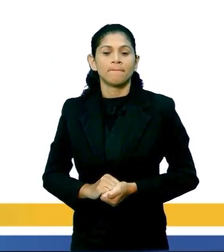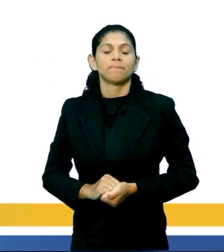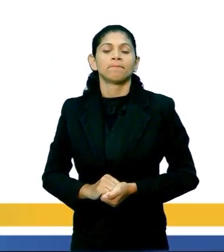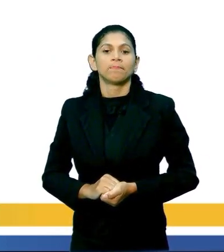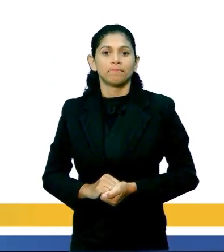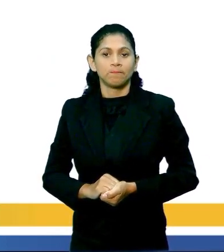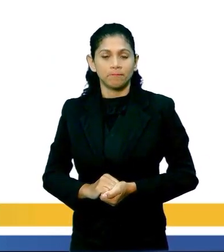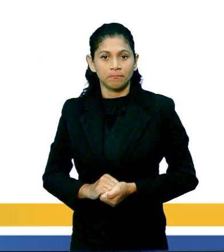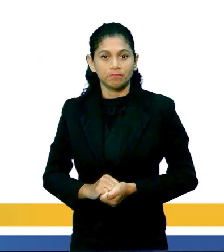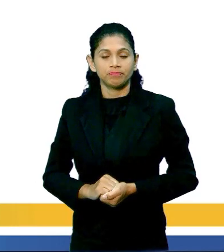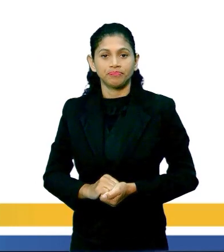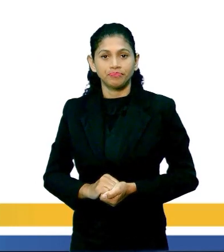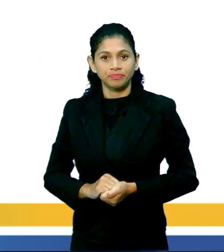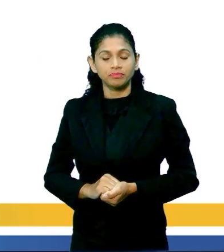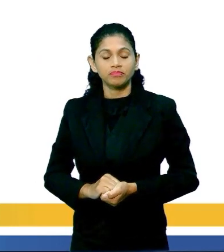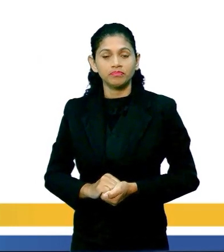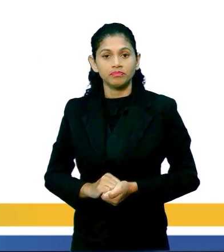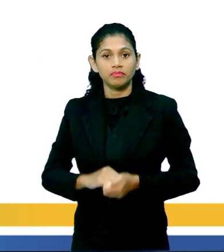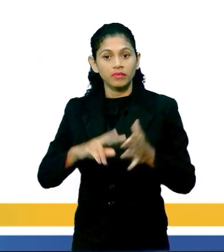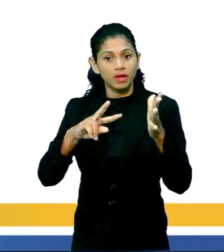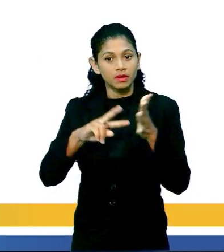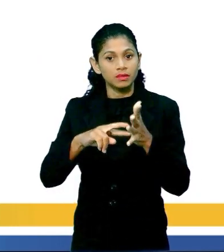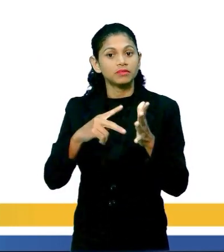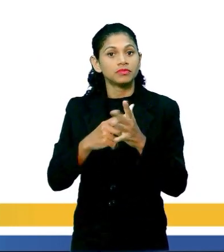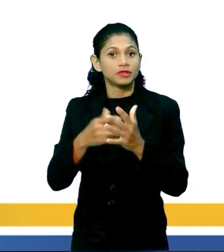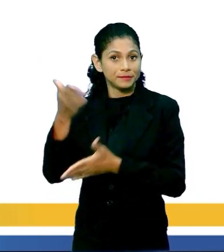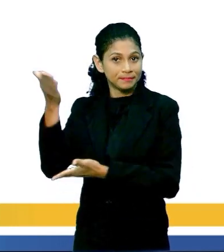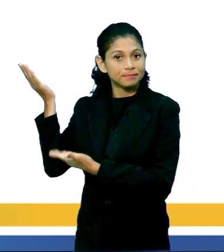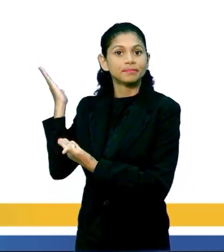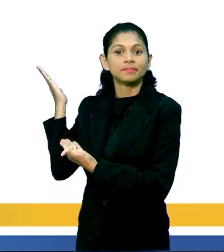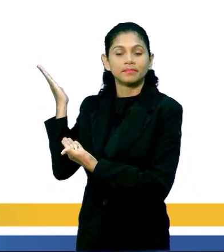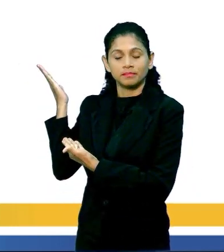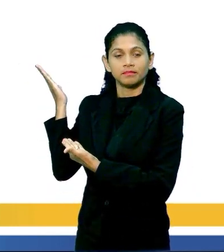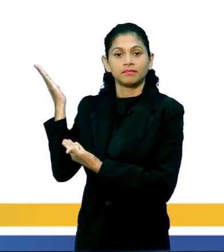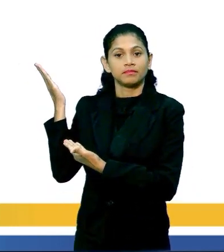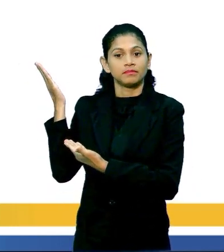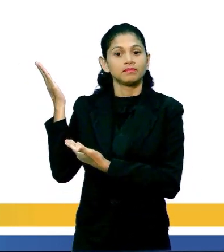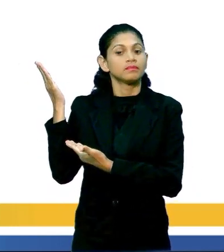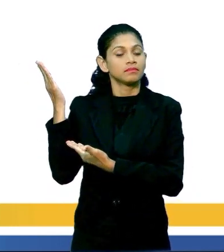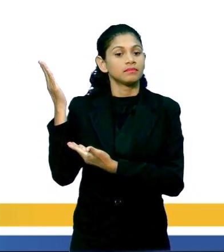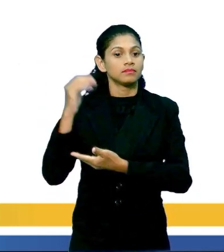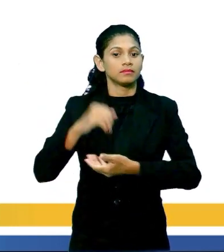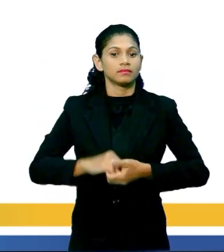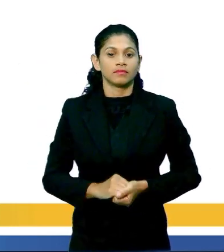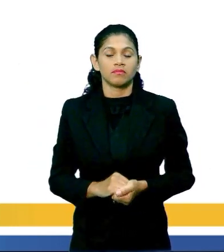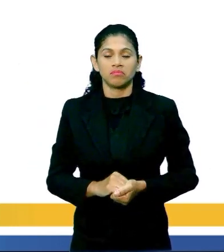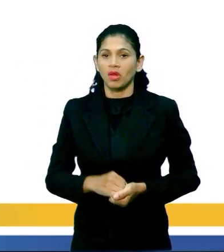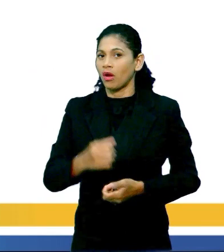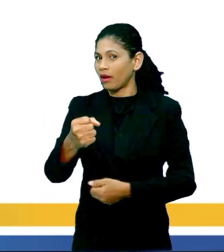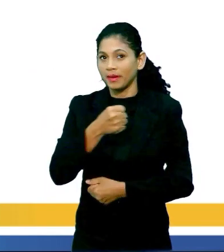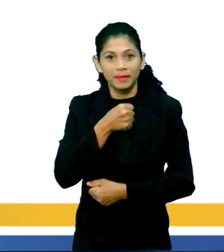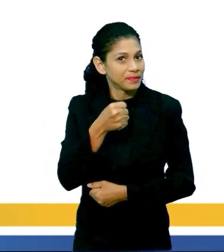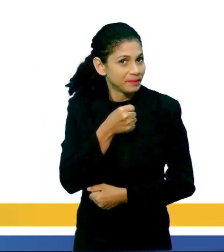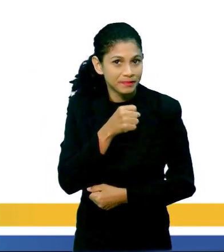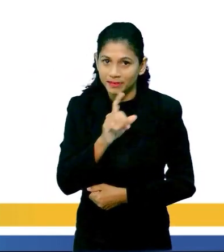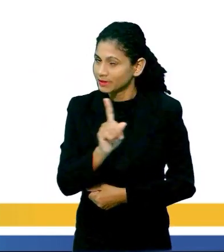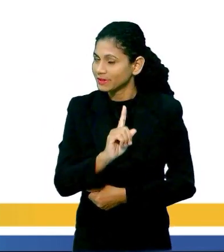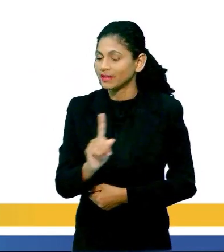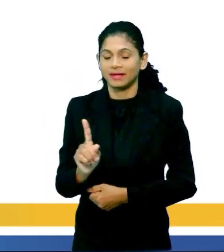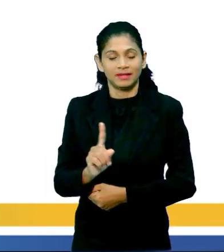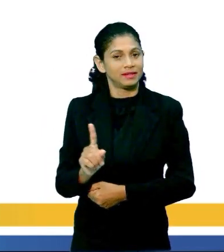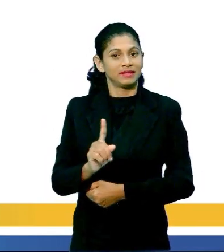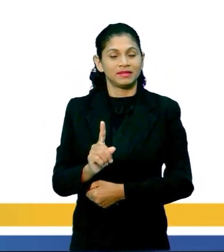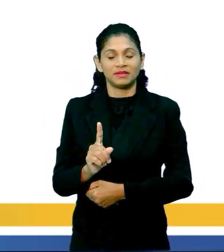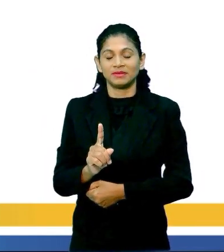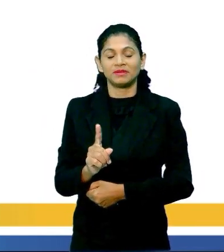Nós temos agora ali o significado desses dois cognatos, ok? Report não é reportagem, como a gente pensa